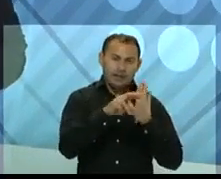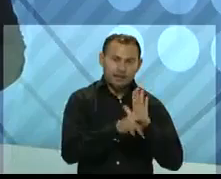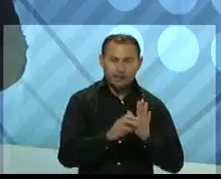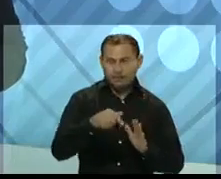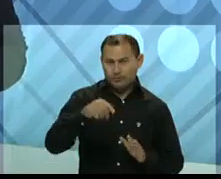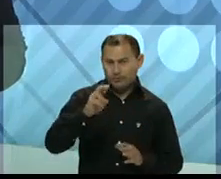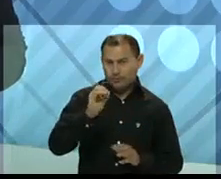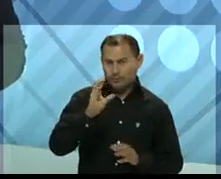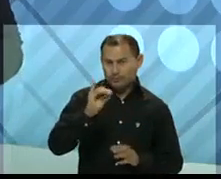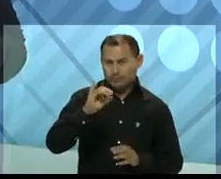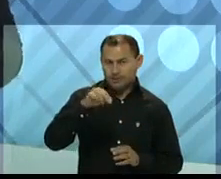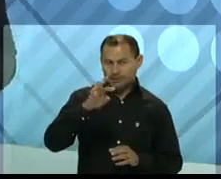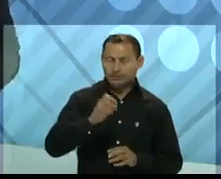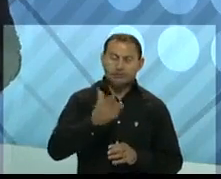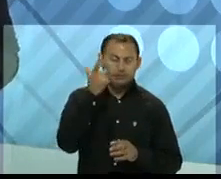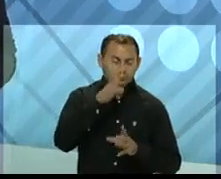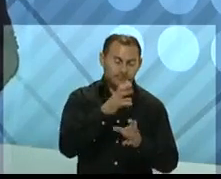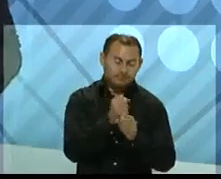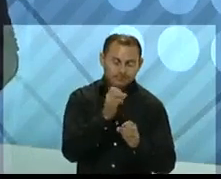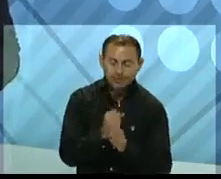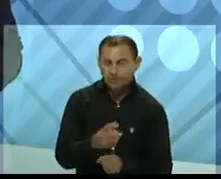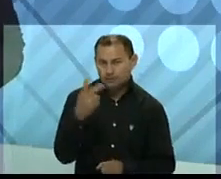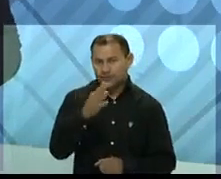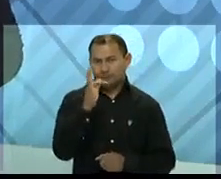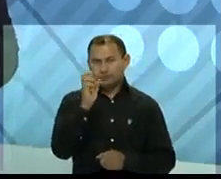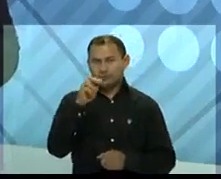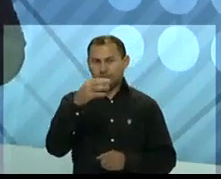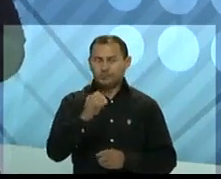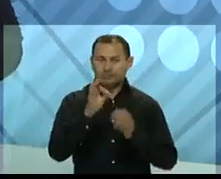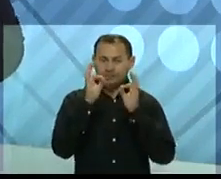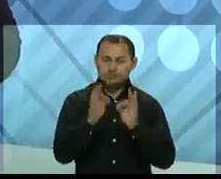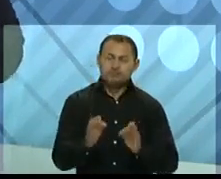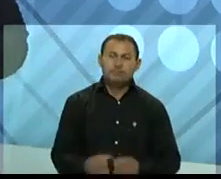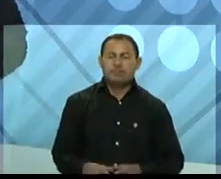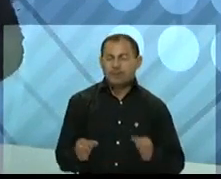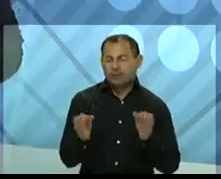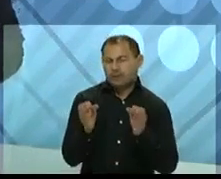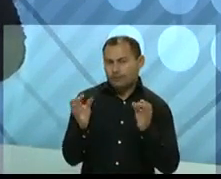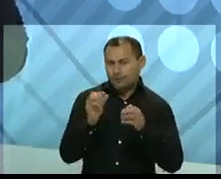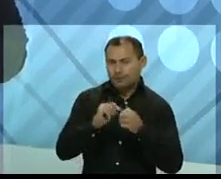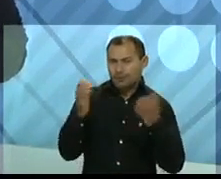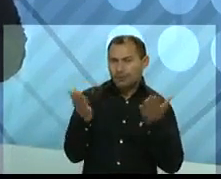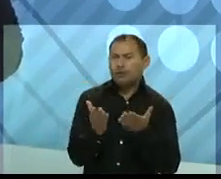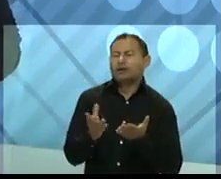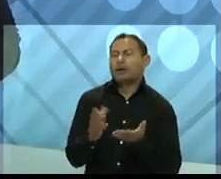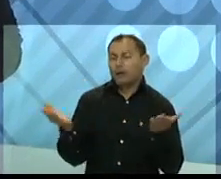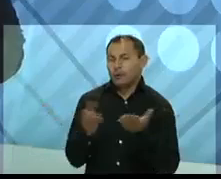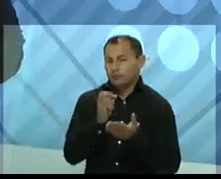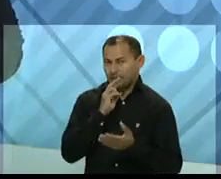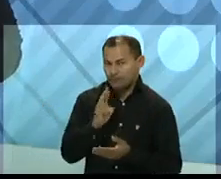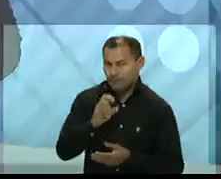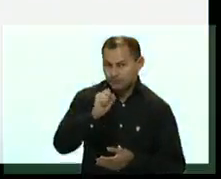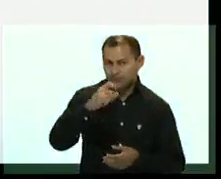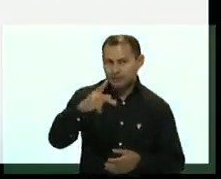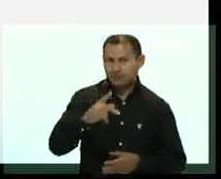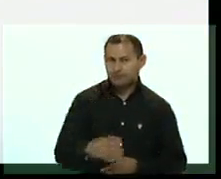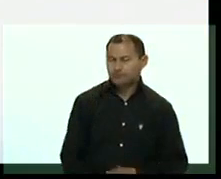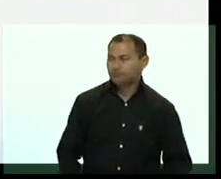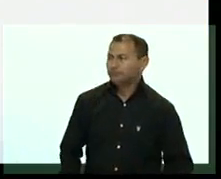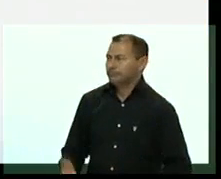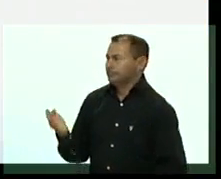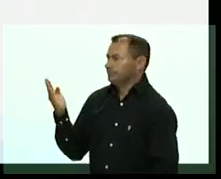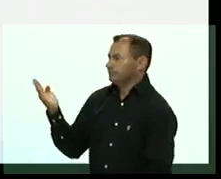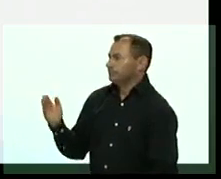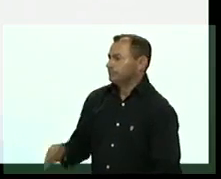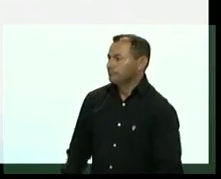gente consegue calcular aí a derivada dessas duas funções, tá bom? Feito isso, agora nós vamos resolver a nossa situação problema. Vamos ao